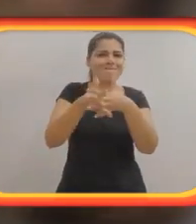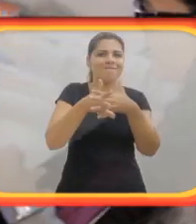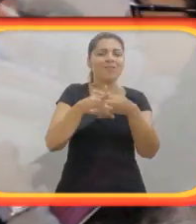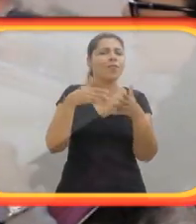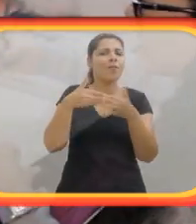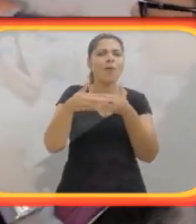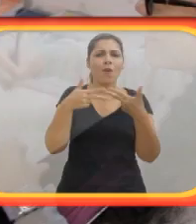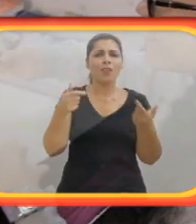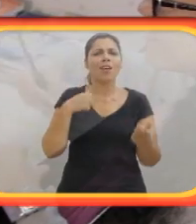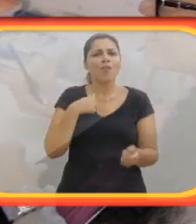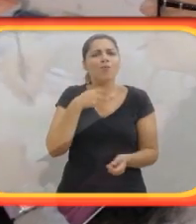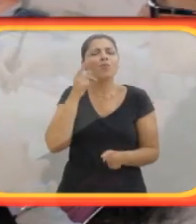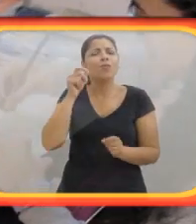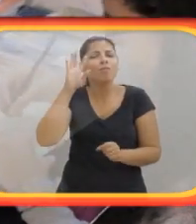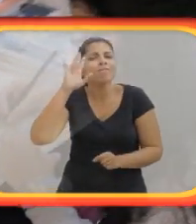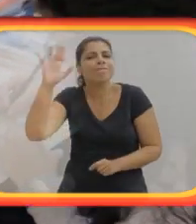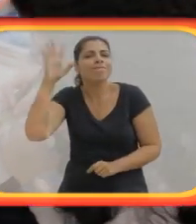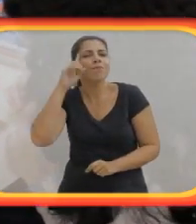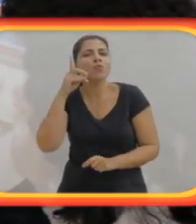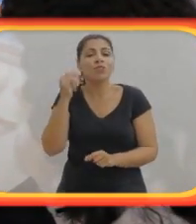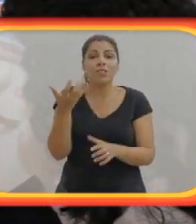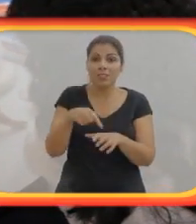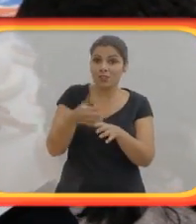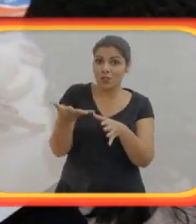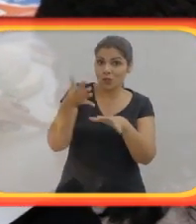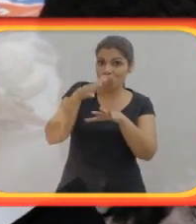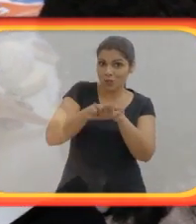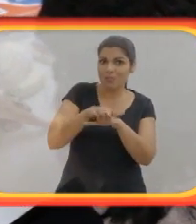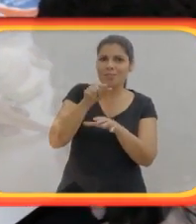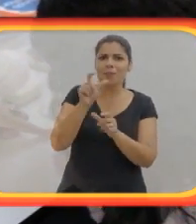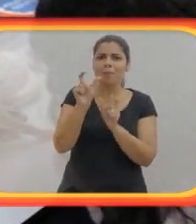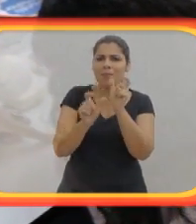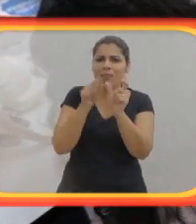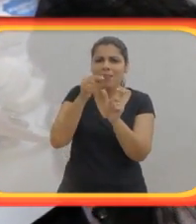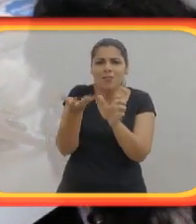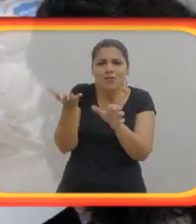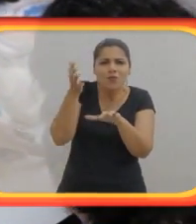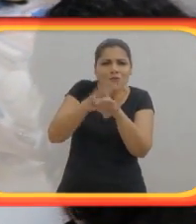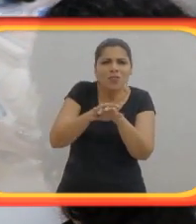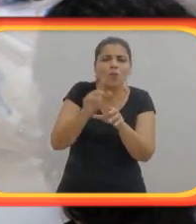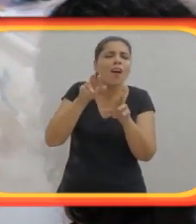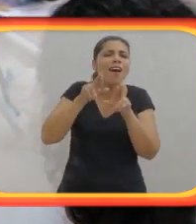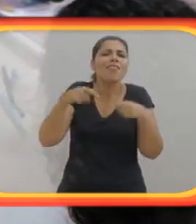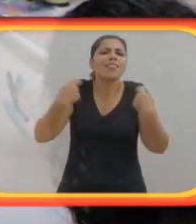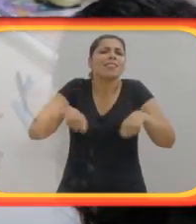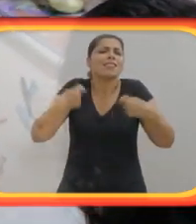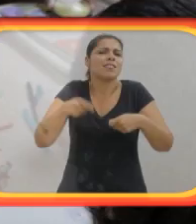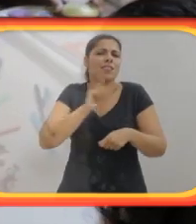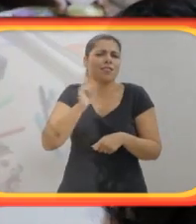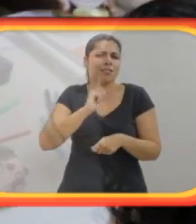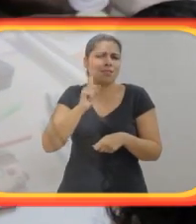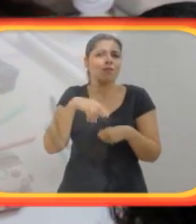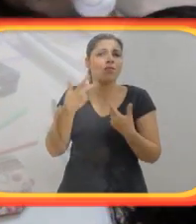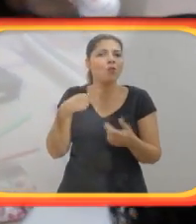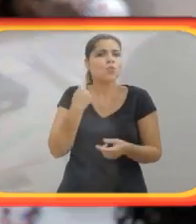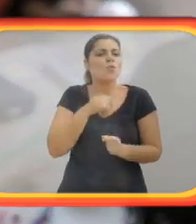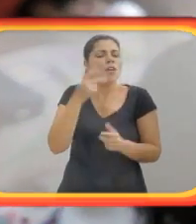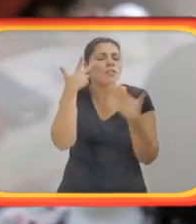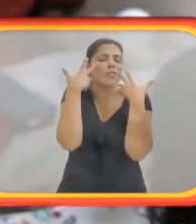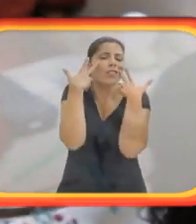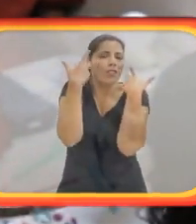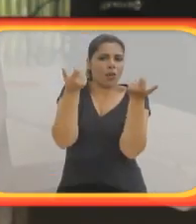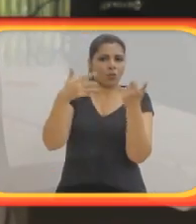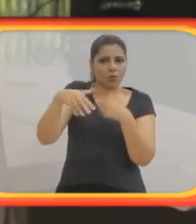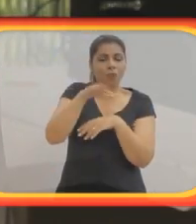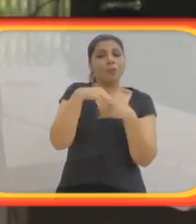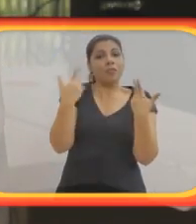qualquer coisa. Eu até digo que eu sonho com um dia que a inclusão, essa palavra inclusão não seja mais necessária, vai ser algo muito natural.